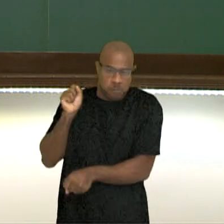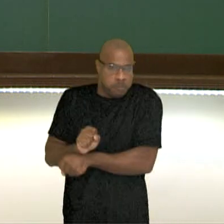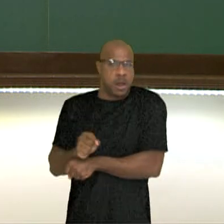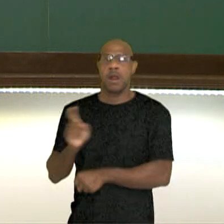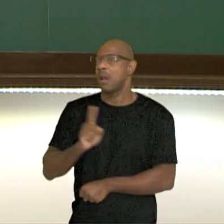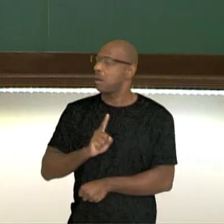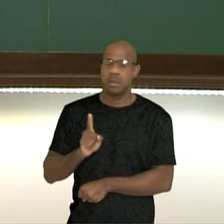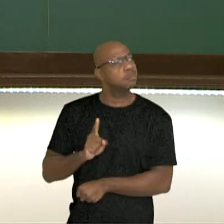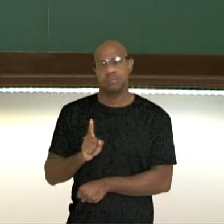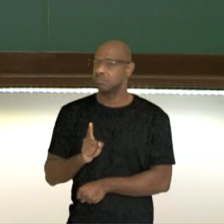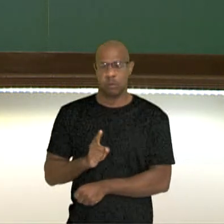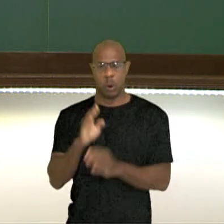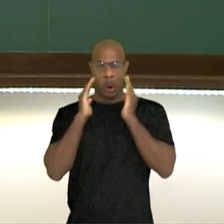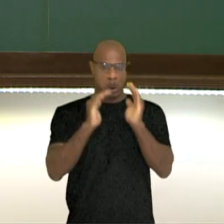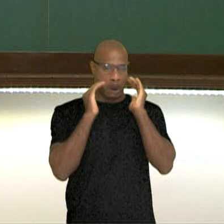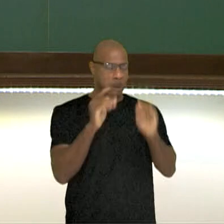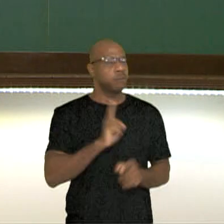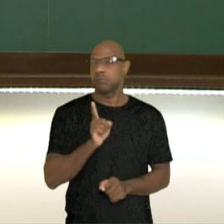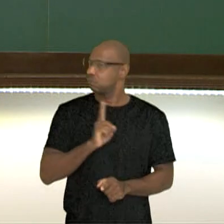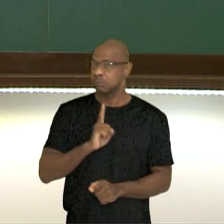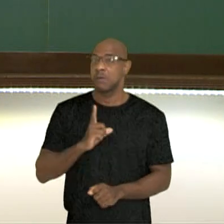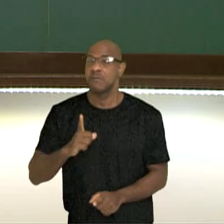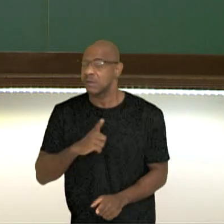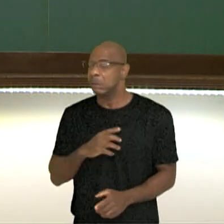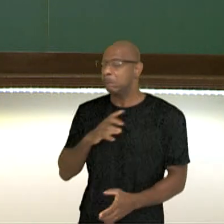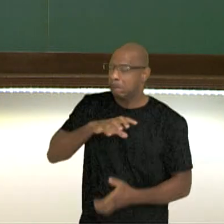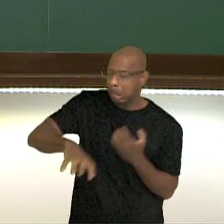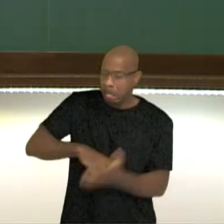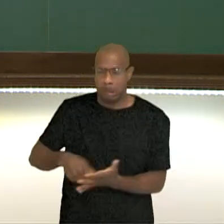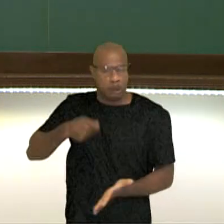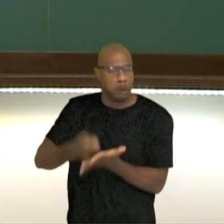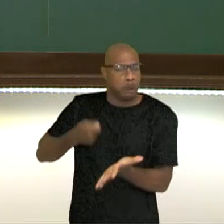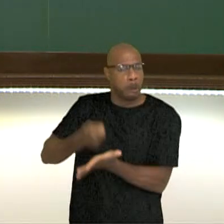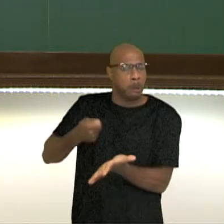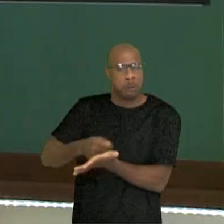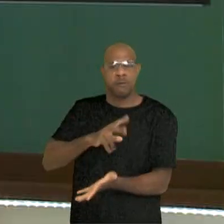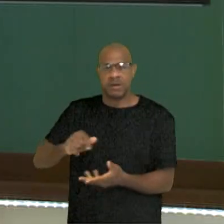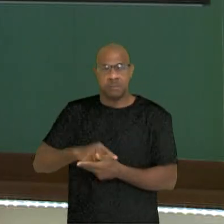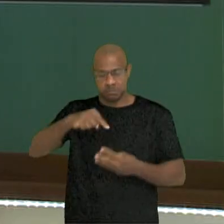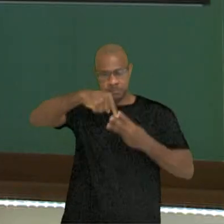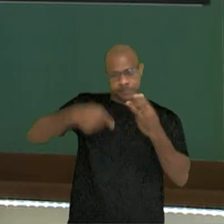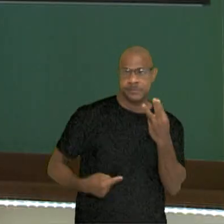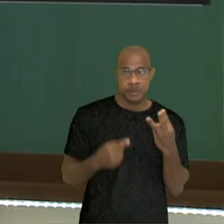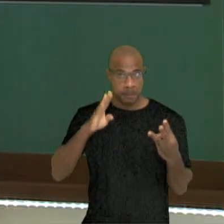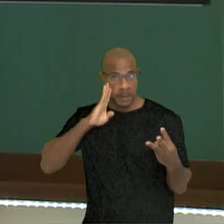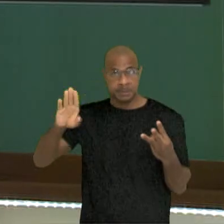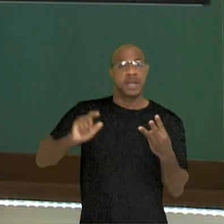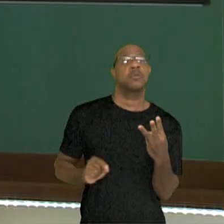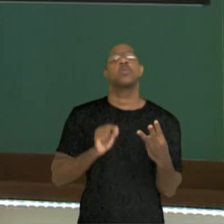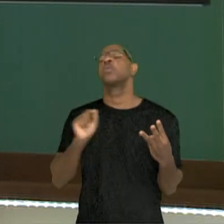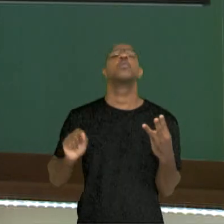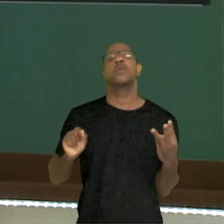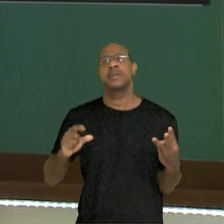né? Vai surgir algumas revoltas. E eu trouxe as 3 principais revoltas, né, que a gente tem registro, né,